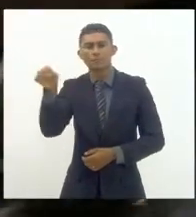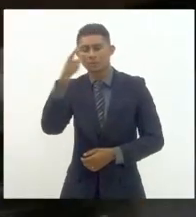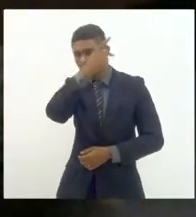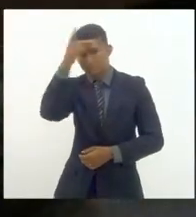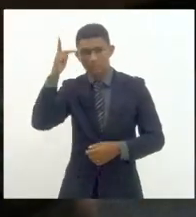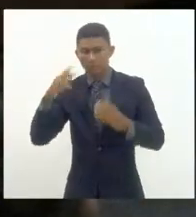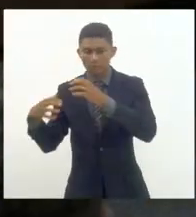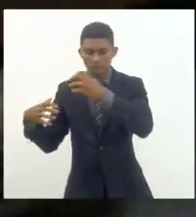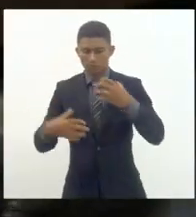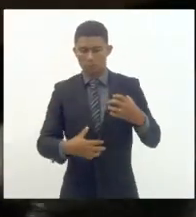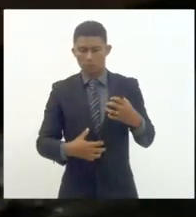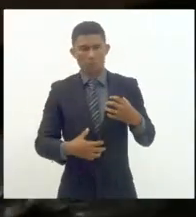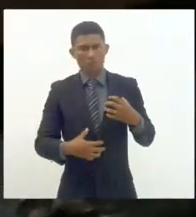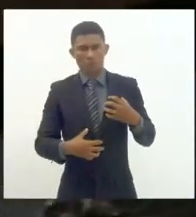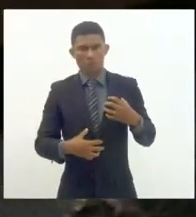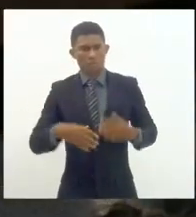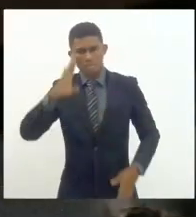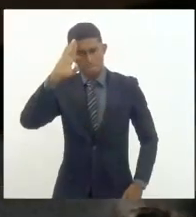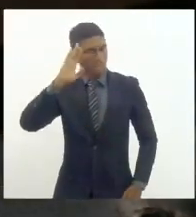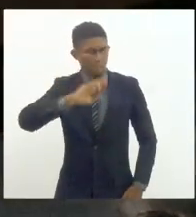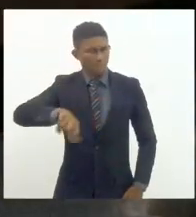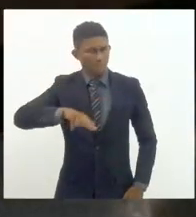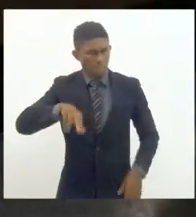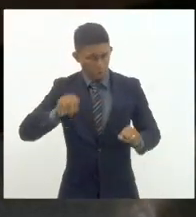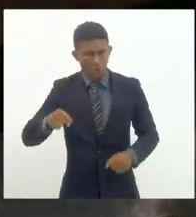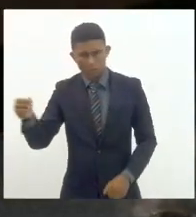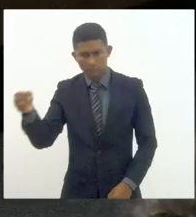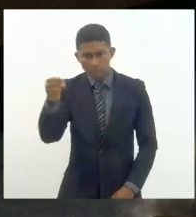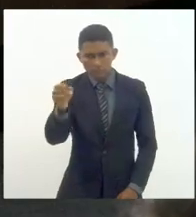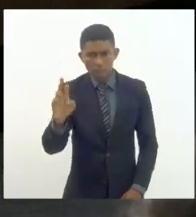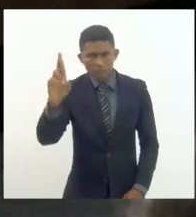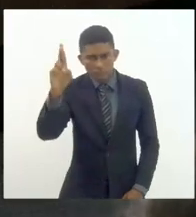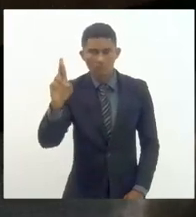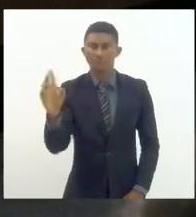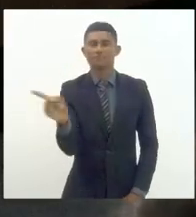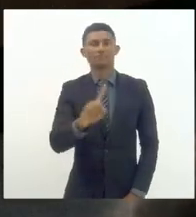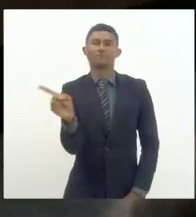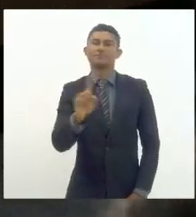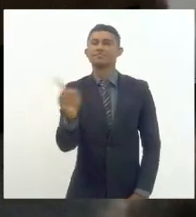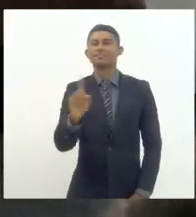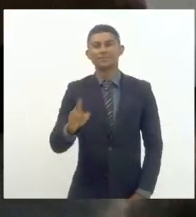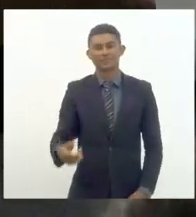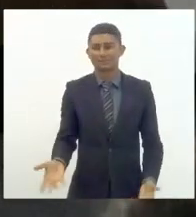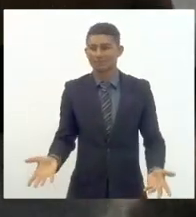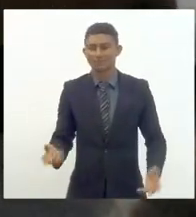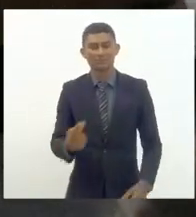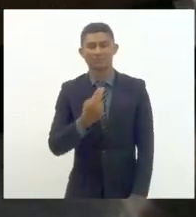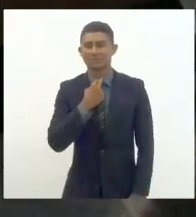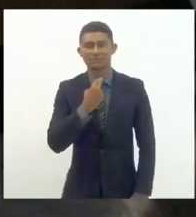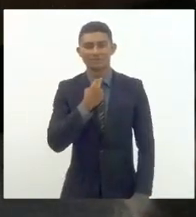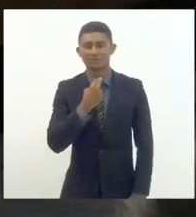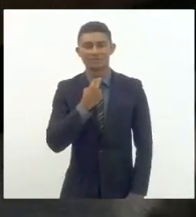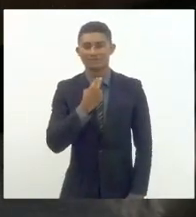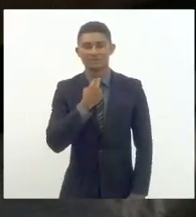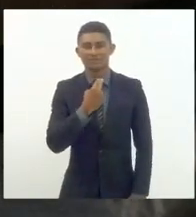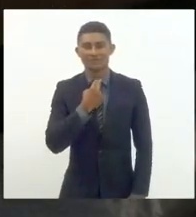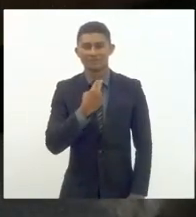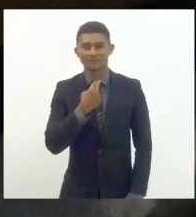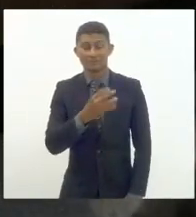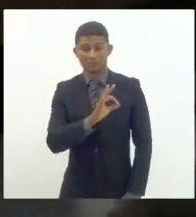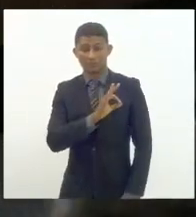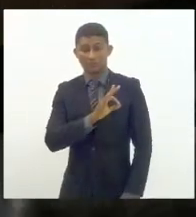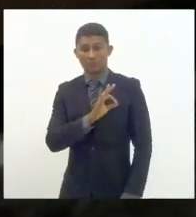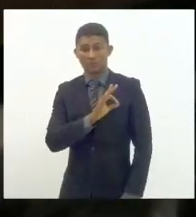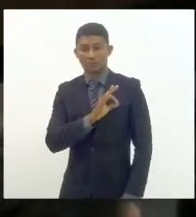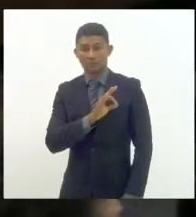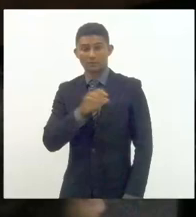não seja militar? Não. Não. Não. Na Polícia Militar,